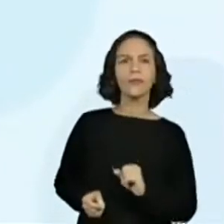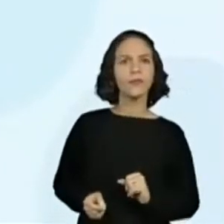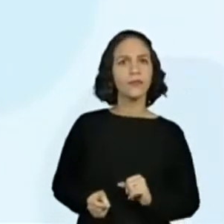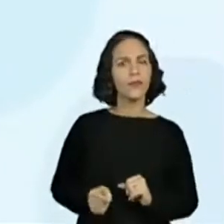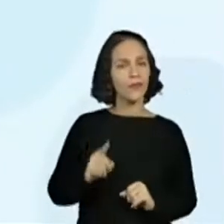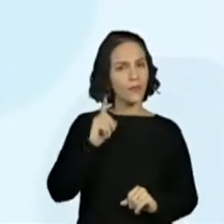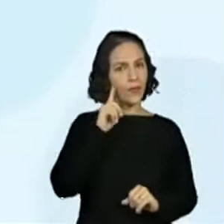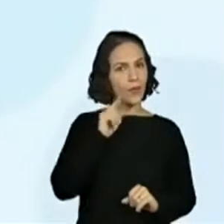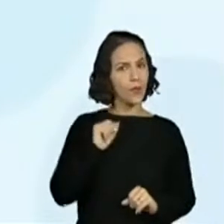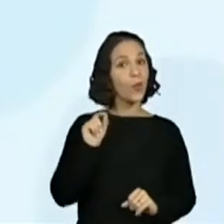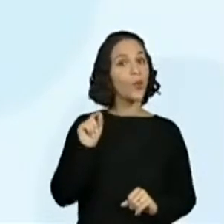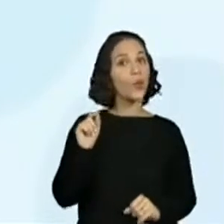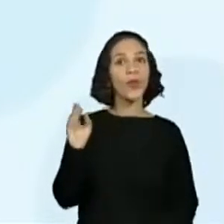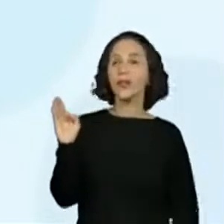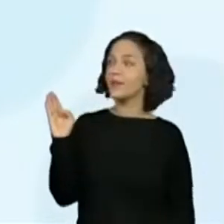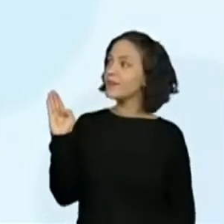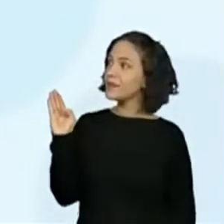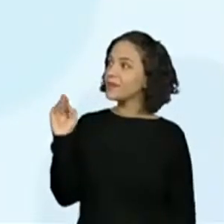escrito